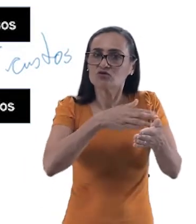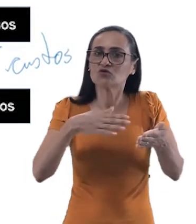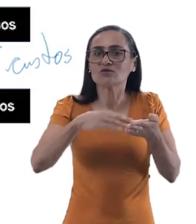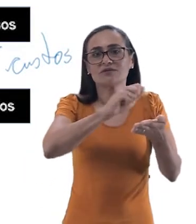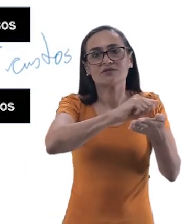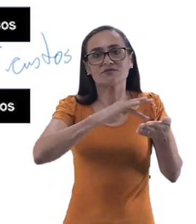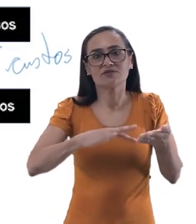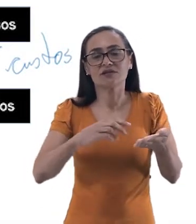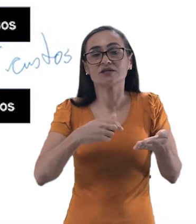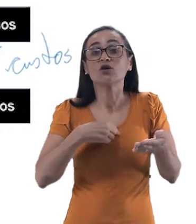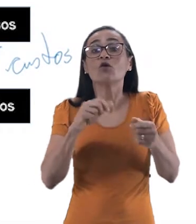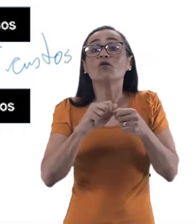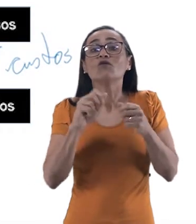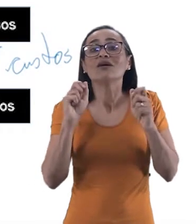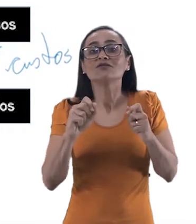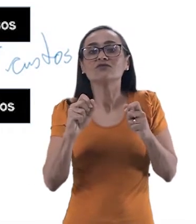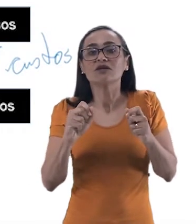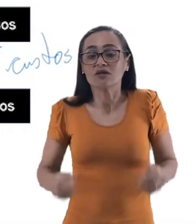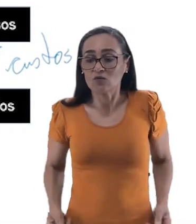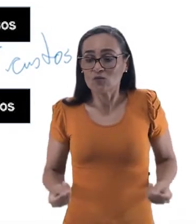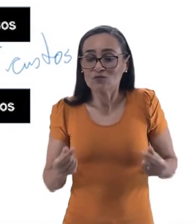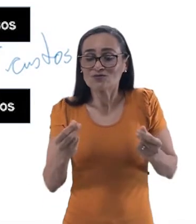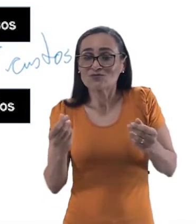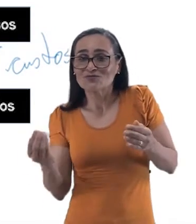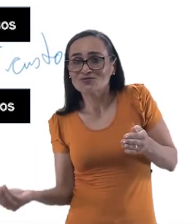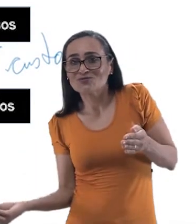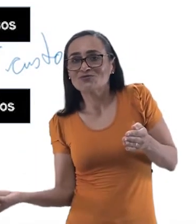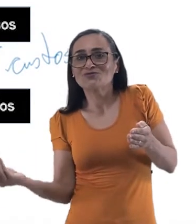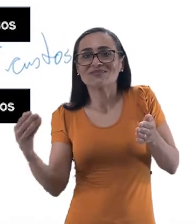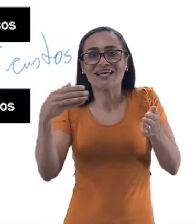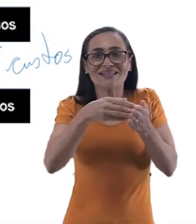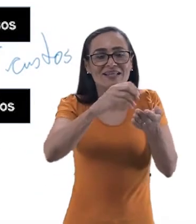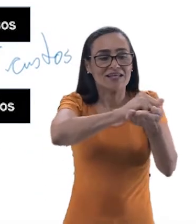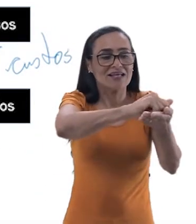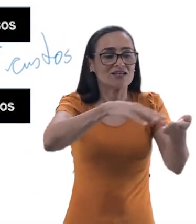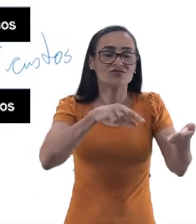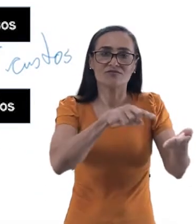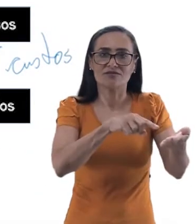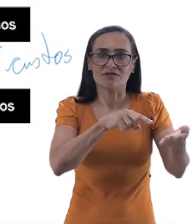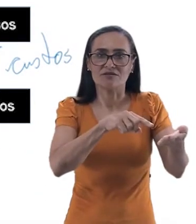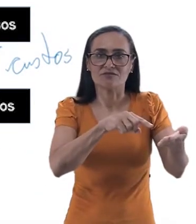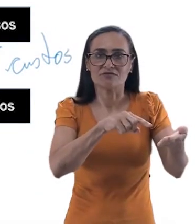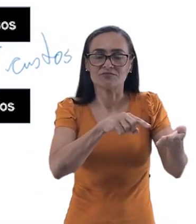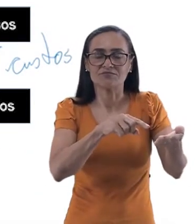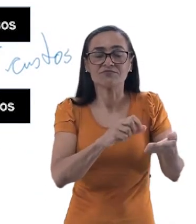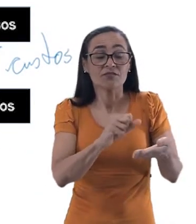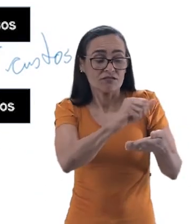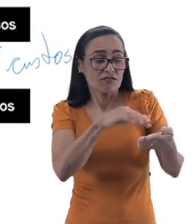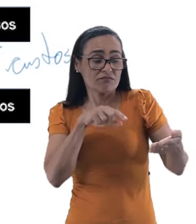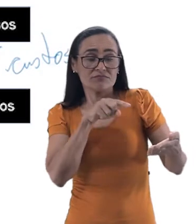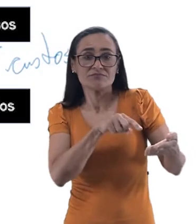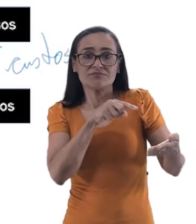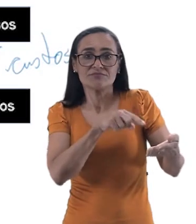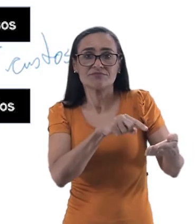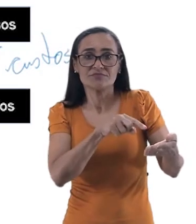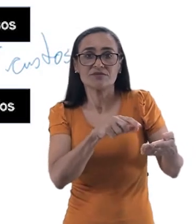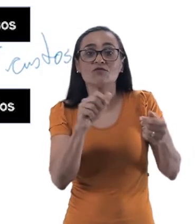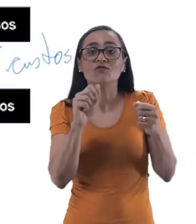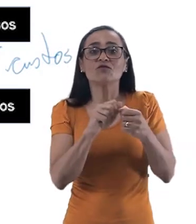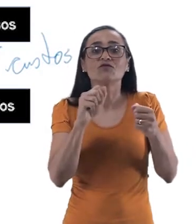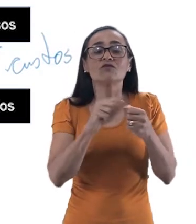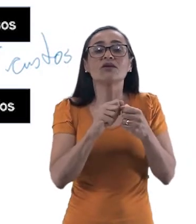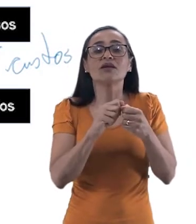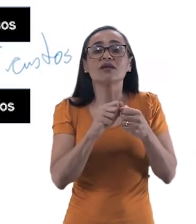das atividades. Eu faço com que os custos cheguem às atividades. E essas atividades